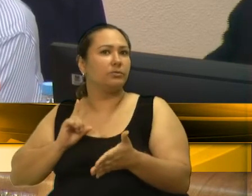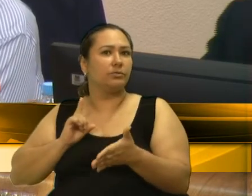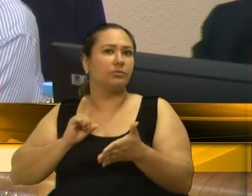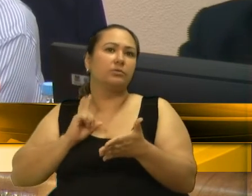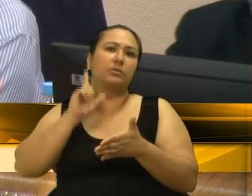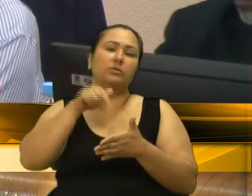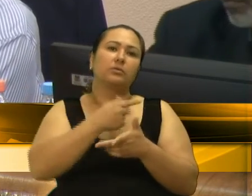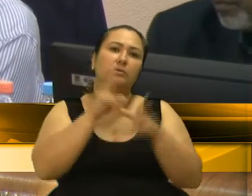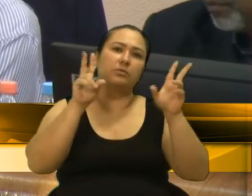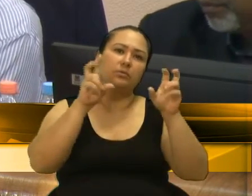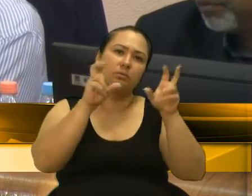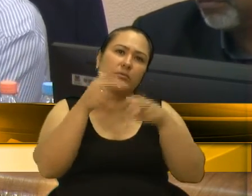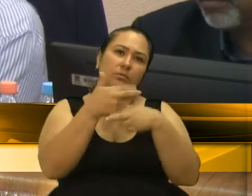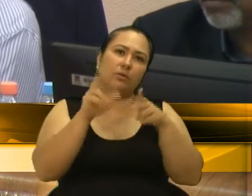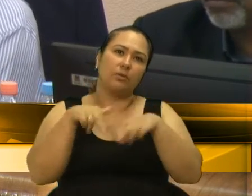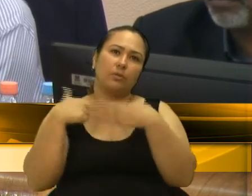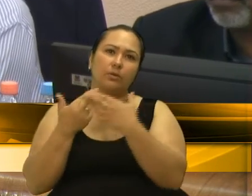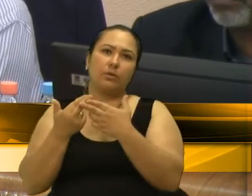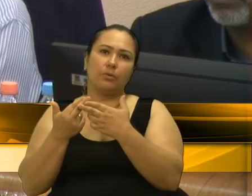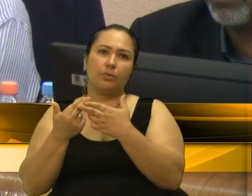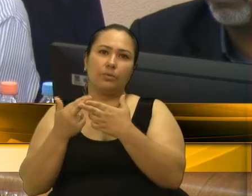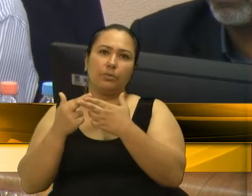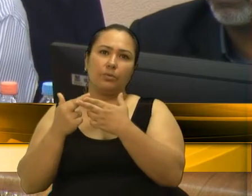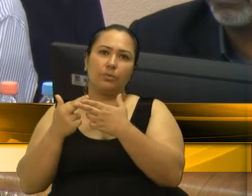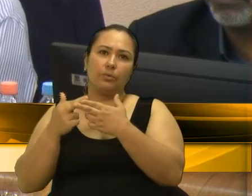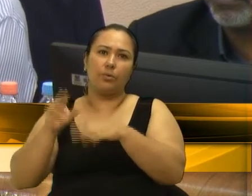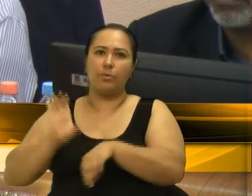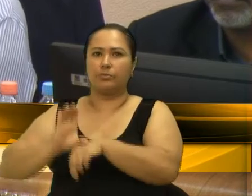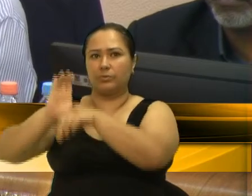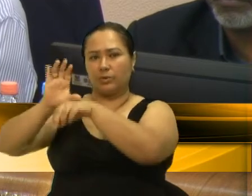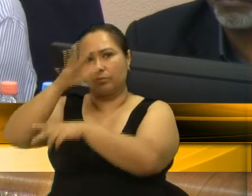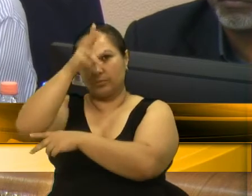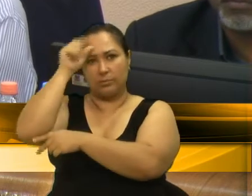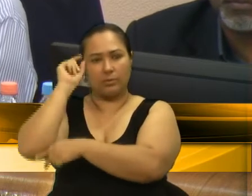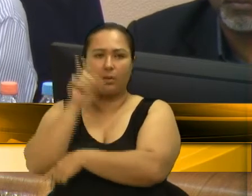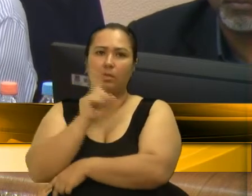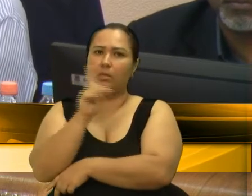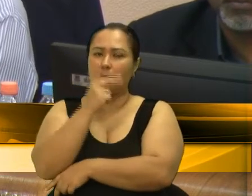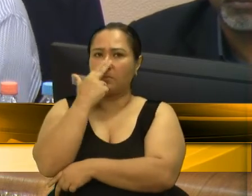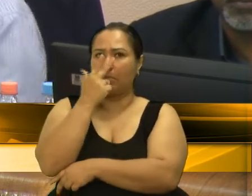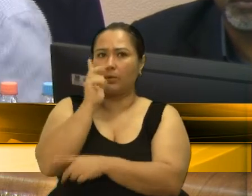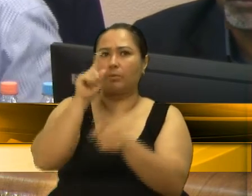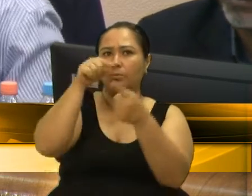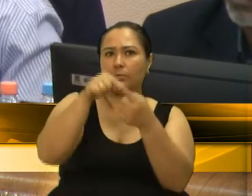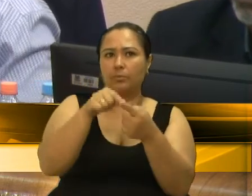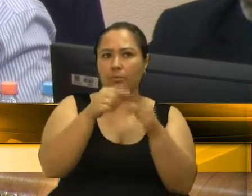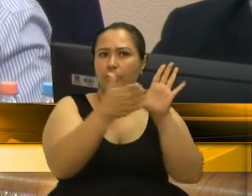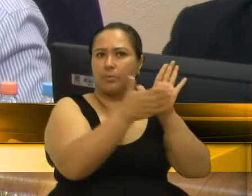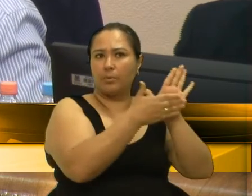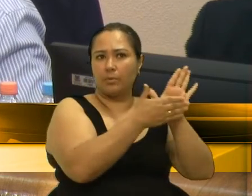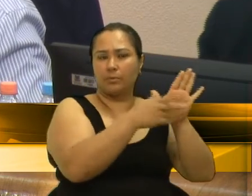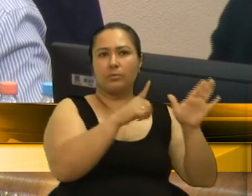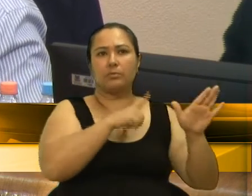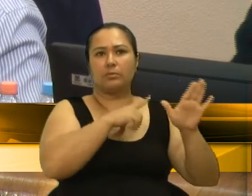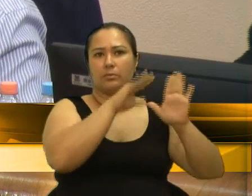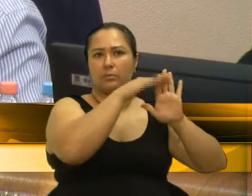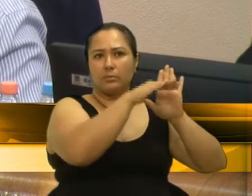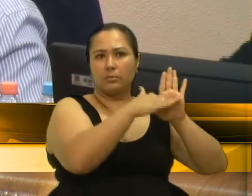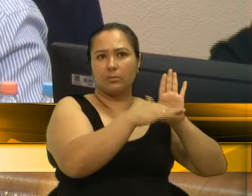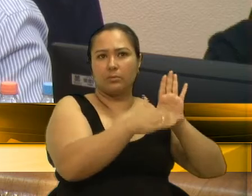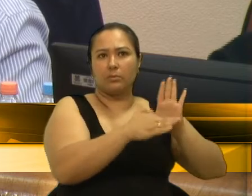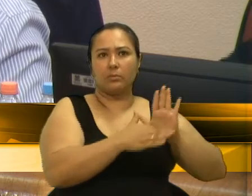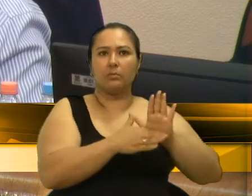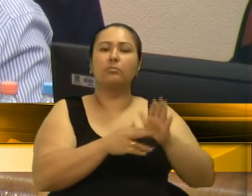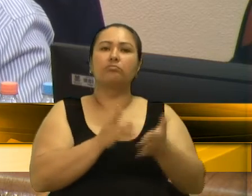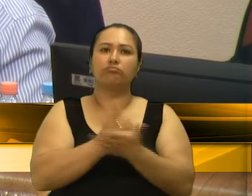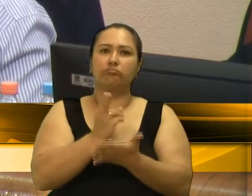eram trazidas em reuniões do Conselho Municipal, mas não com essa finalidade. Diversas pautas, entre elas, por óbvio, saíram da discussão acerca